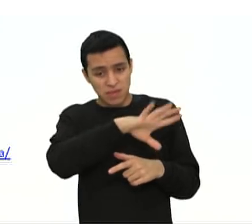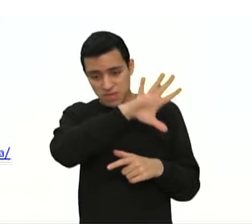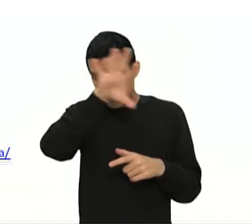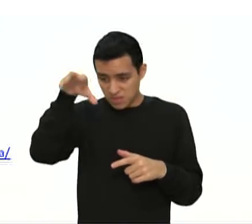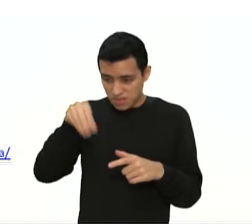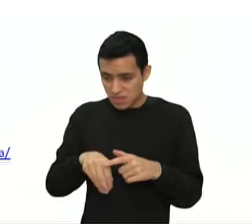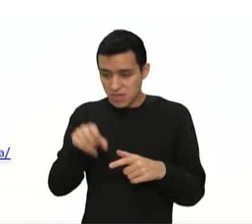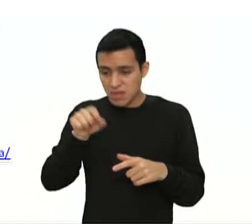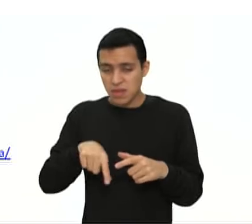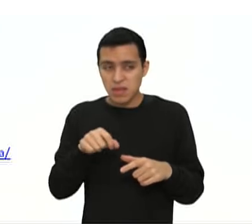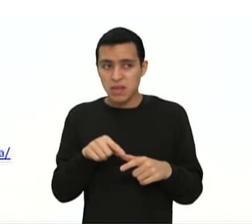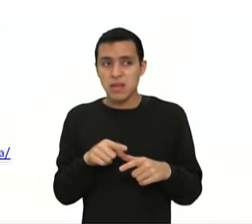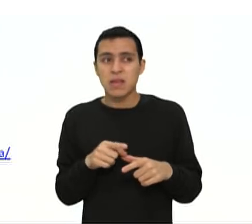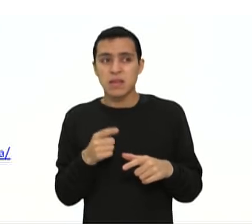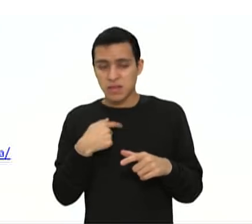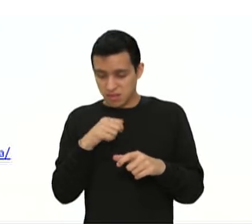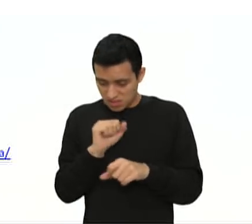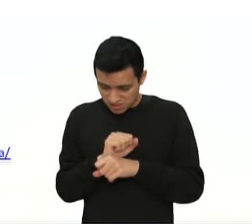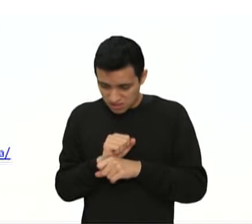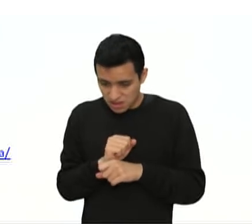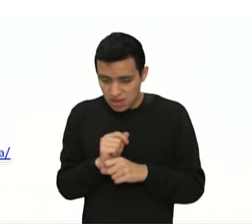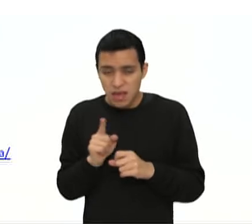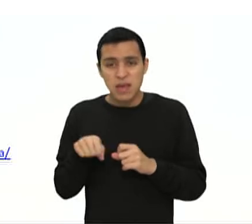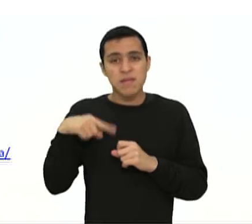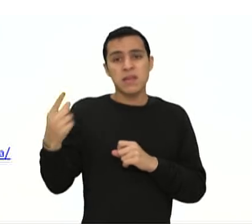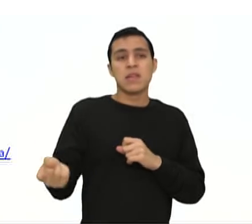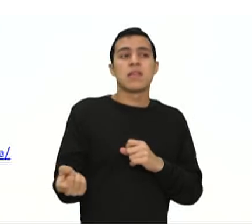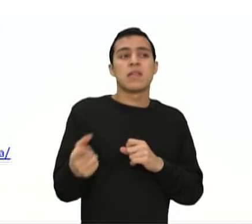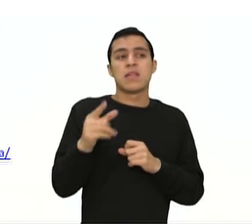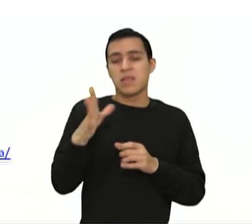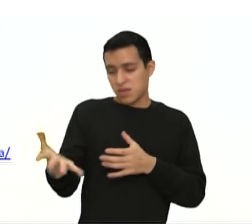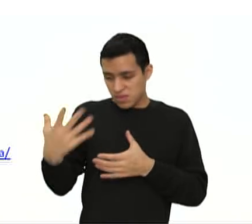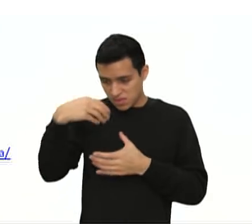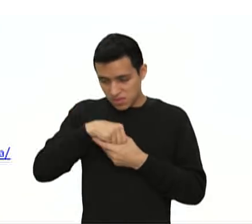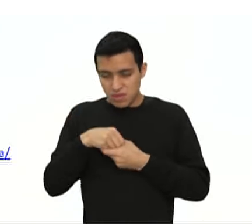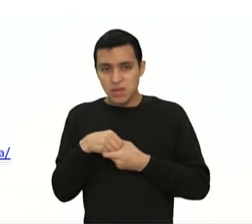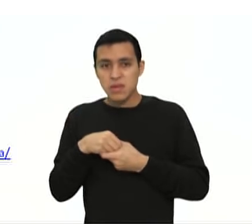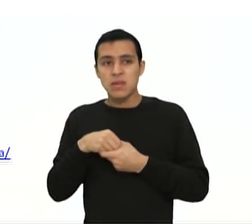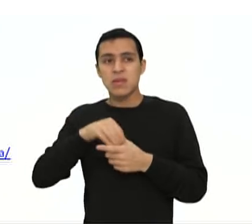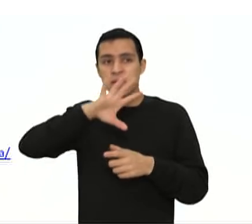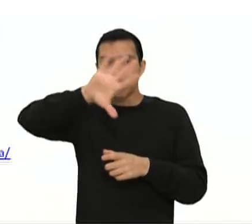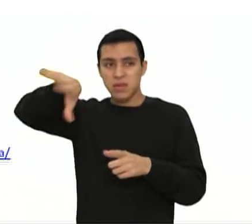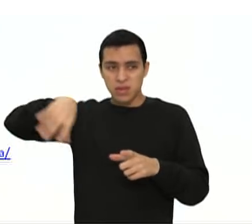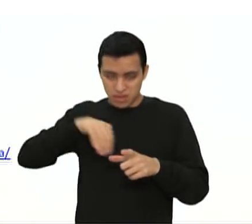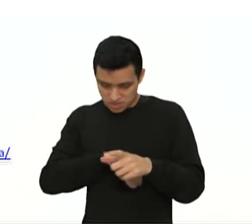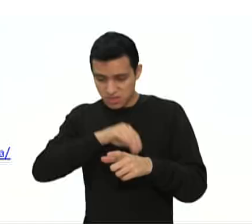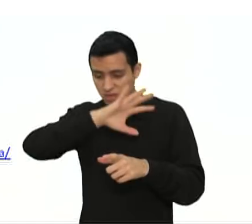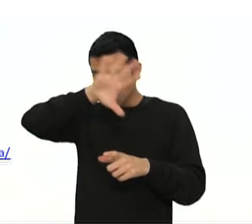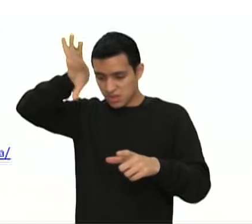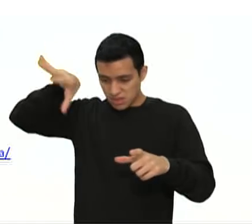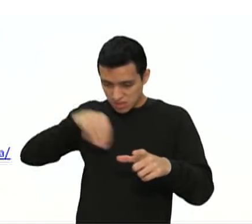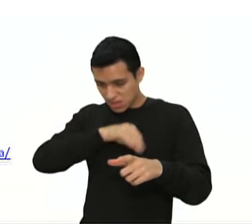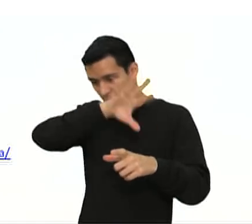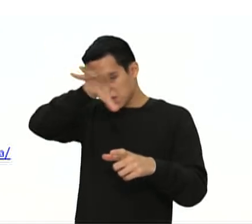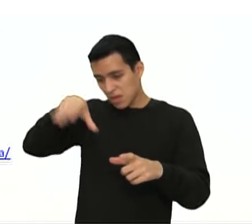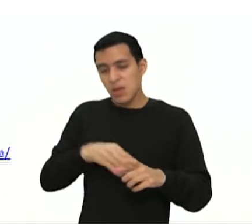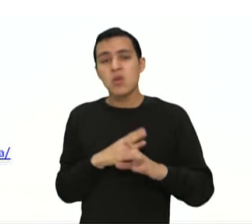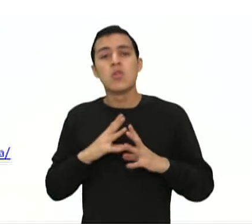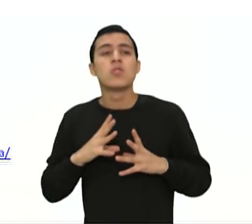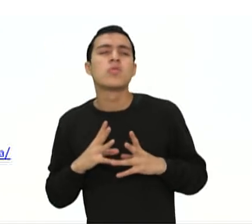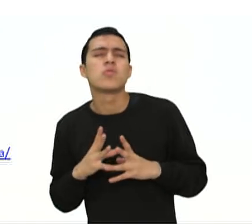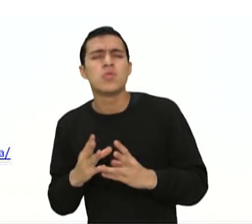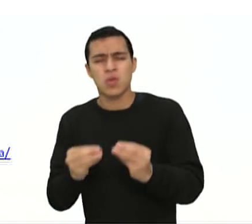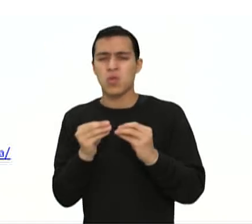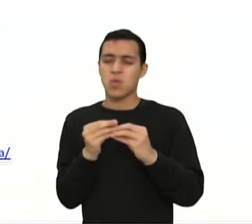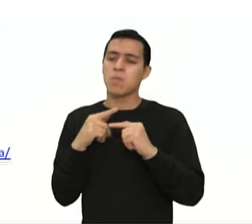Kalaha. Então, da Kalaha que eu parei, mais a outra, vão tudo para o meu depósito lá. E eu vou acumulando as pecinhas. Quando todas as covas